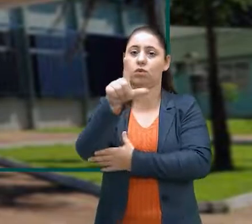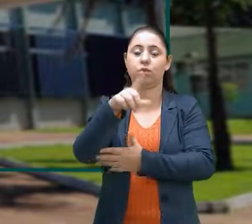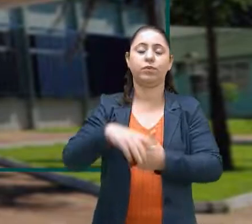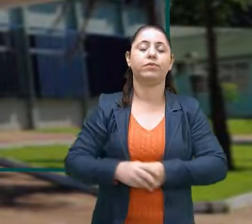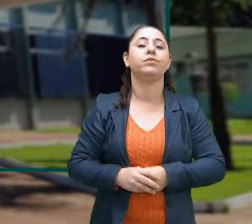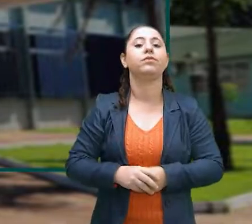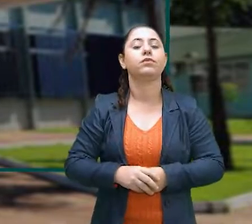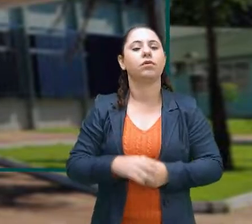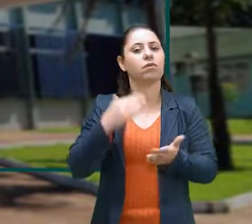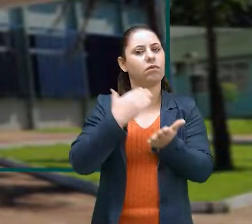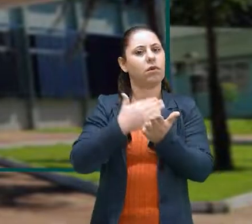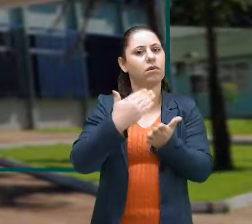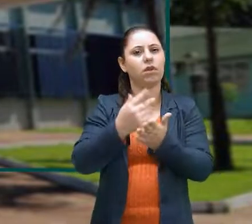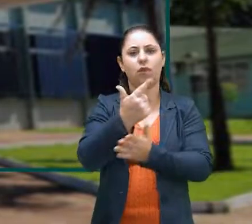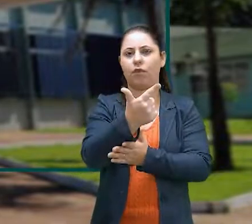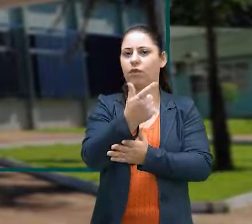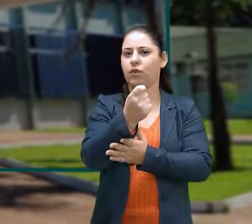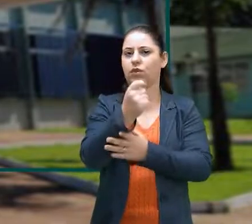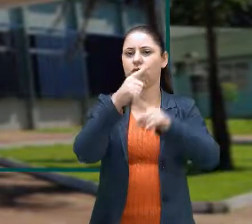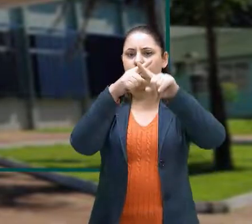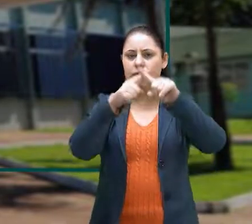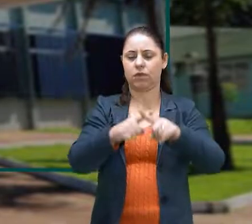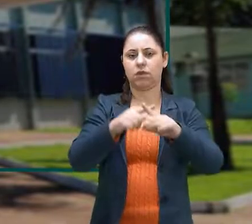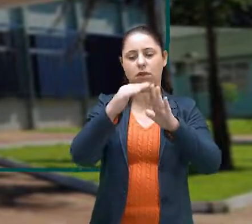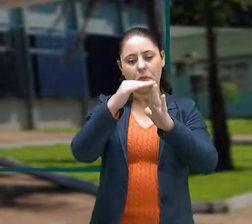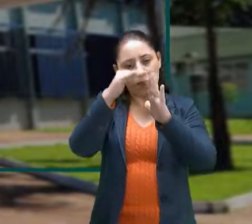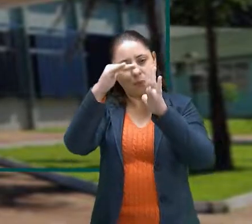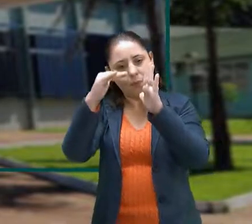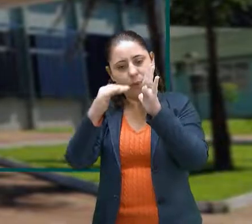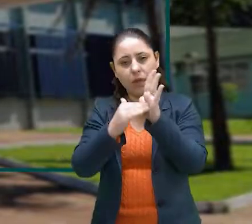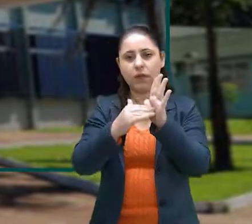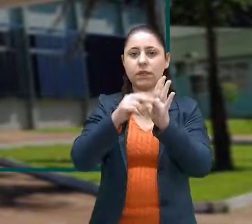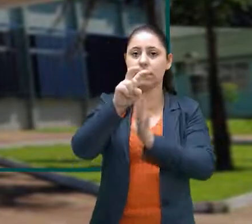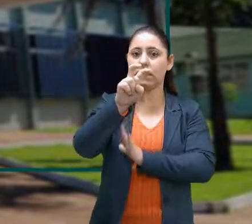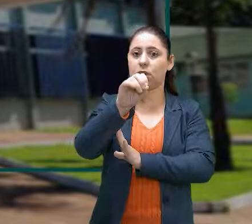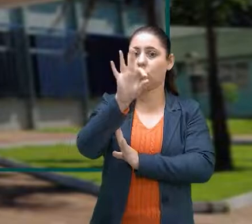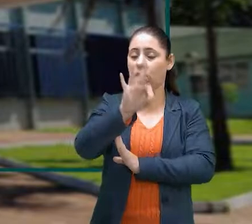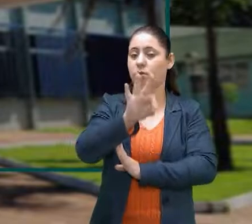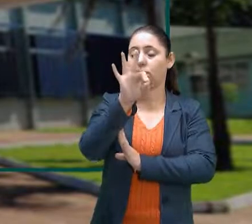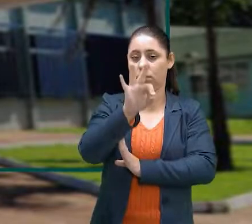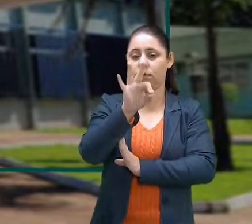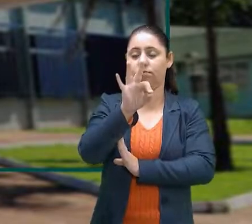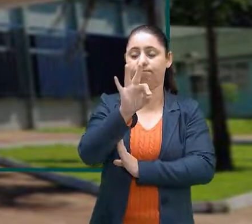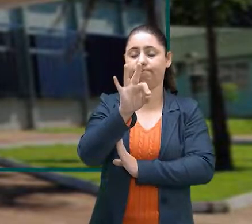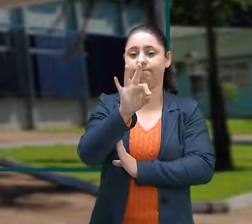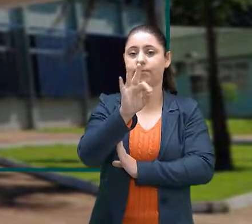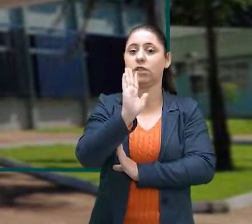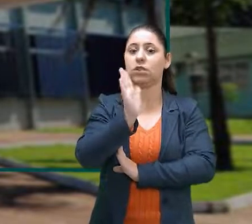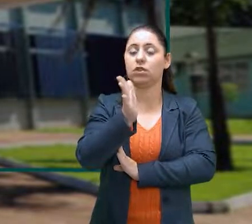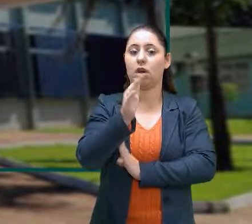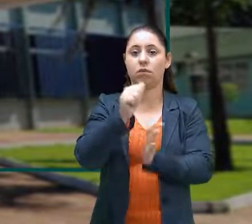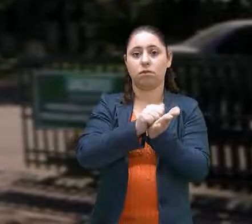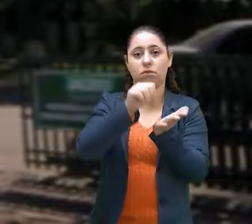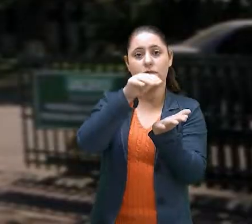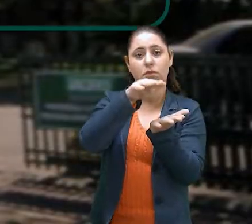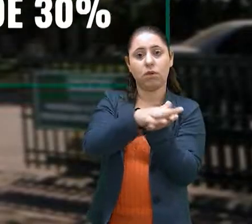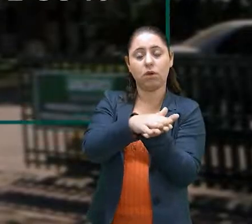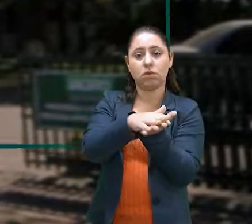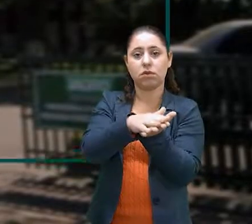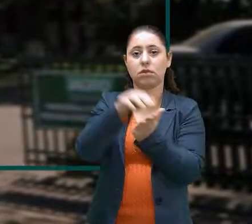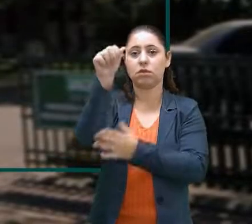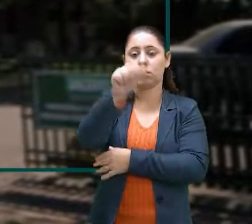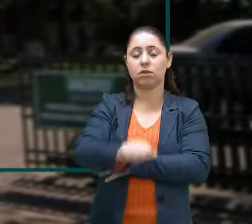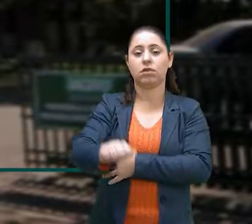Meio Ambiente. Para o parcelamento em até 20 vezes, a redução do valor é de 50%. Já